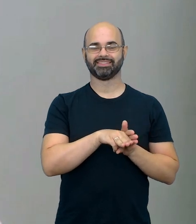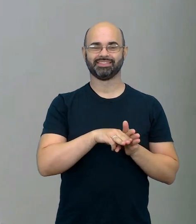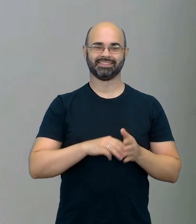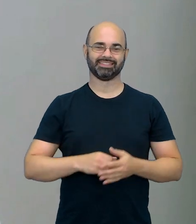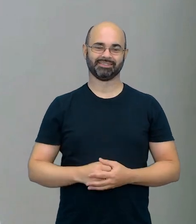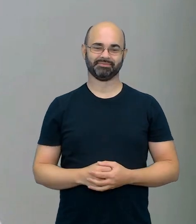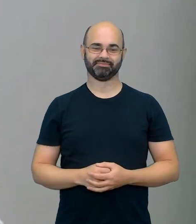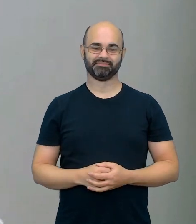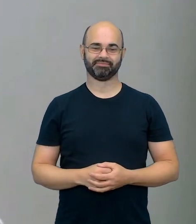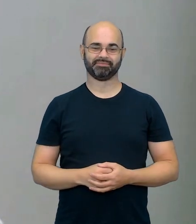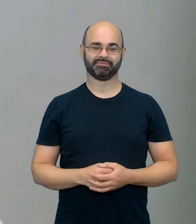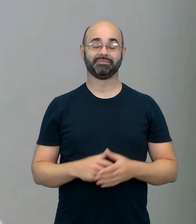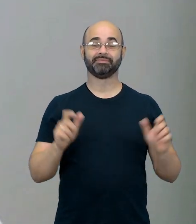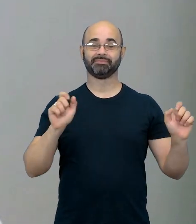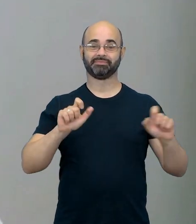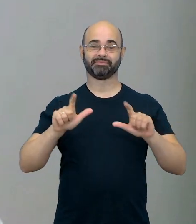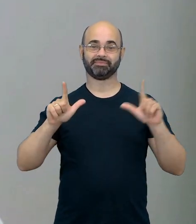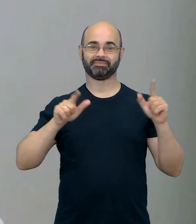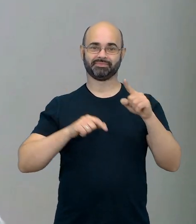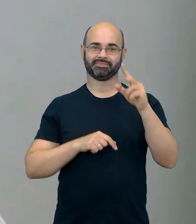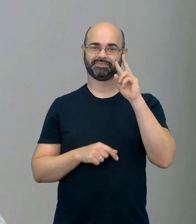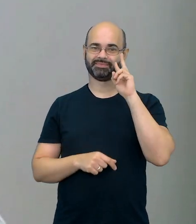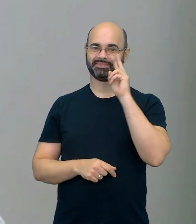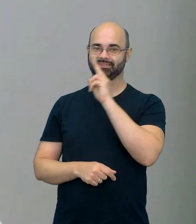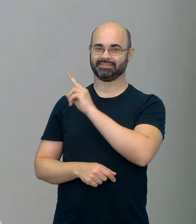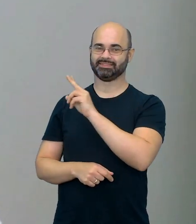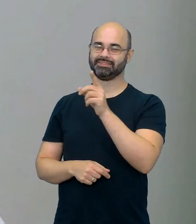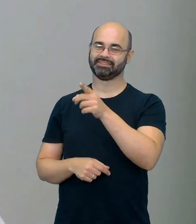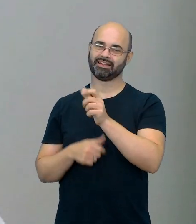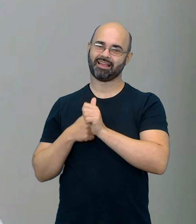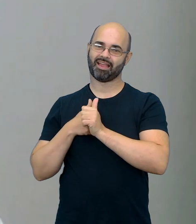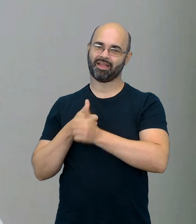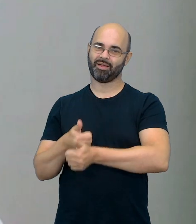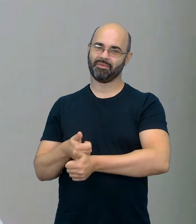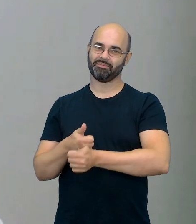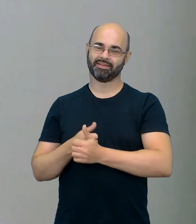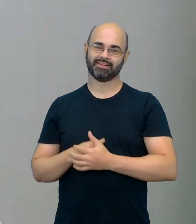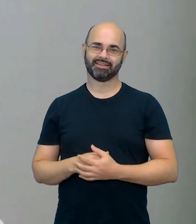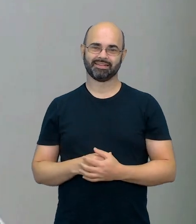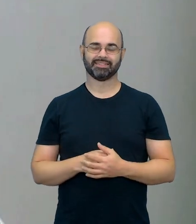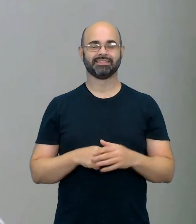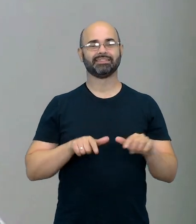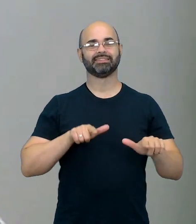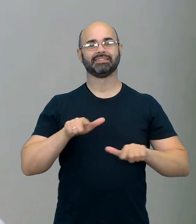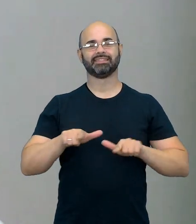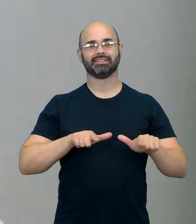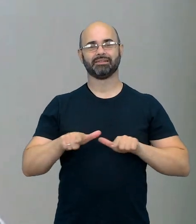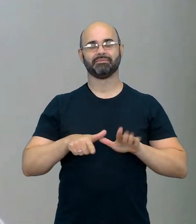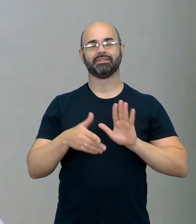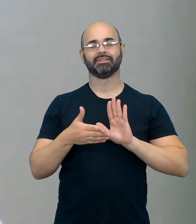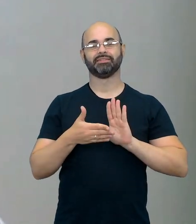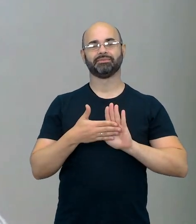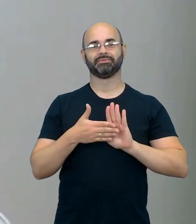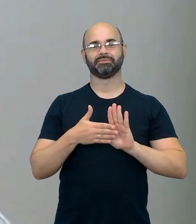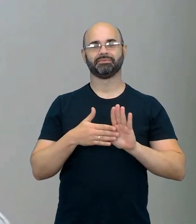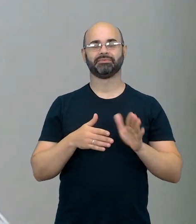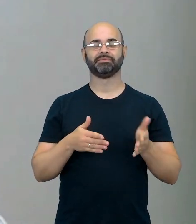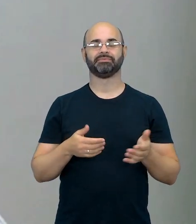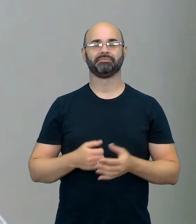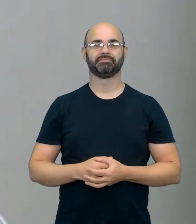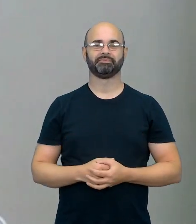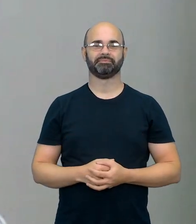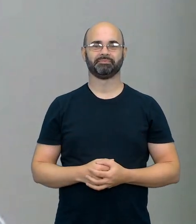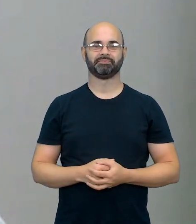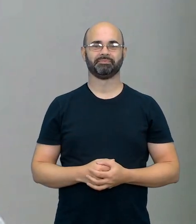Eu vou compartilhar a nossa tela aqui, para vocês conseguirem acompanhar a nossa proposta de trabalho, então. Vamos lá.